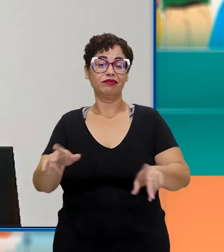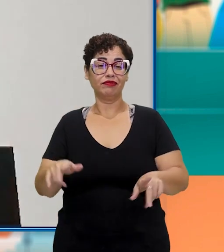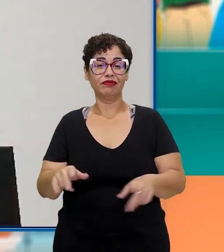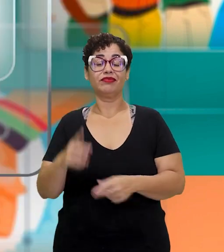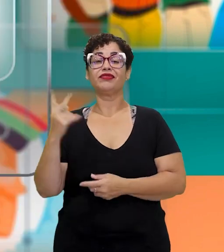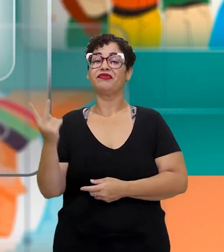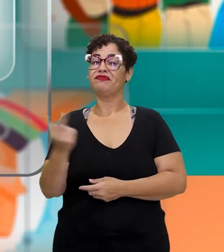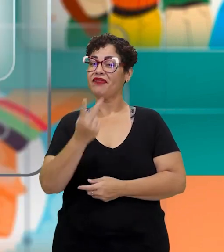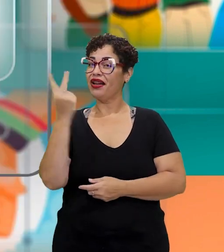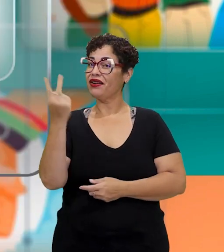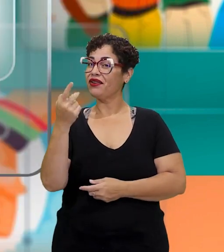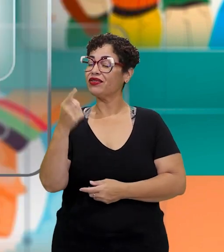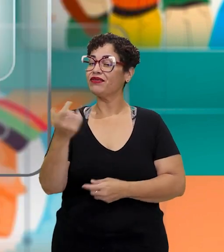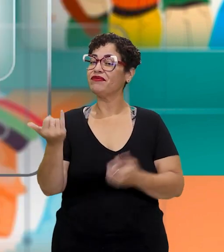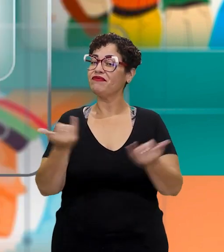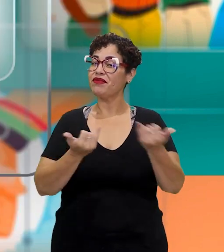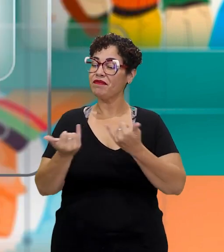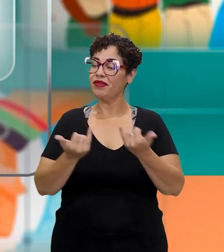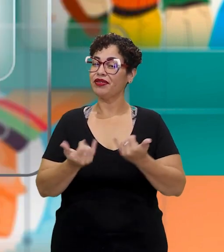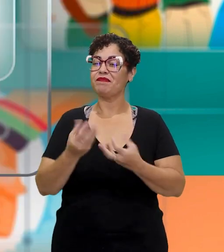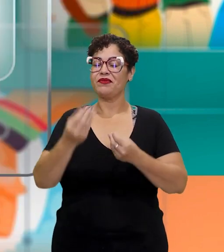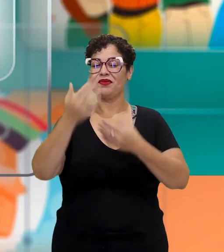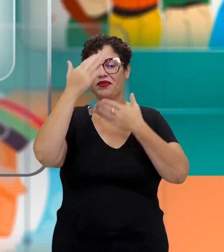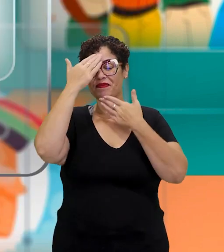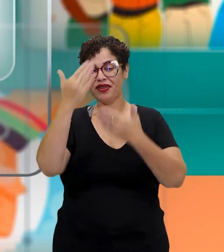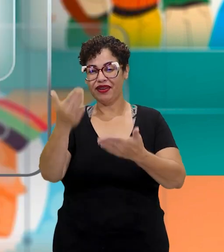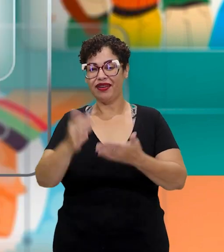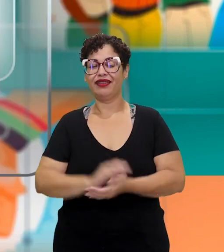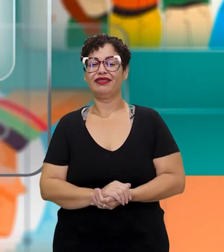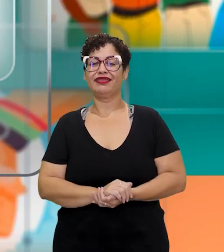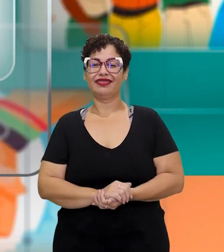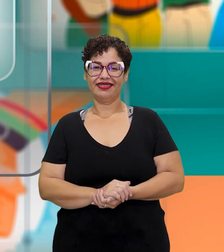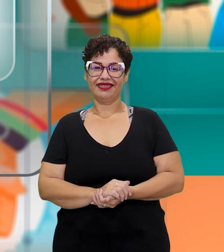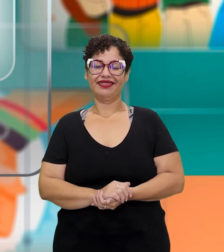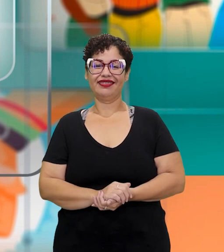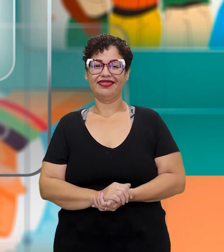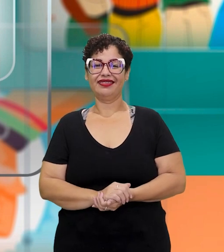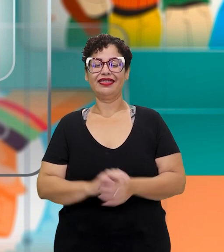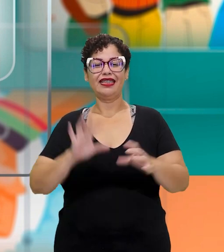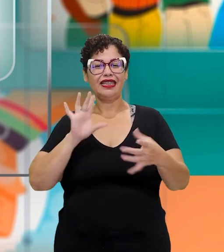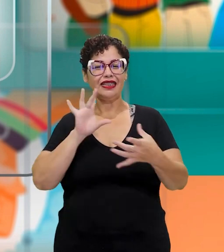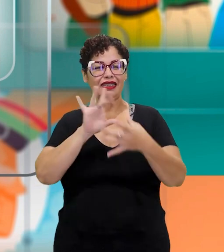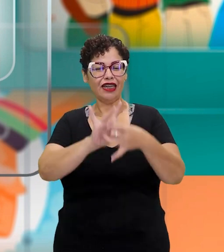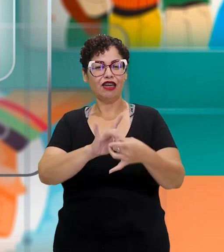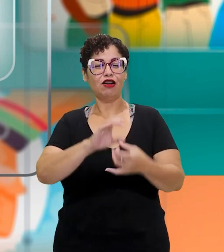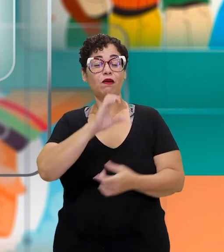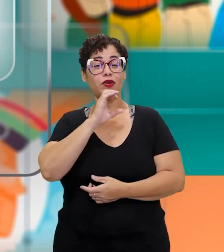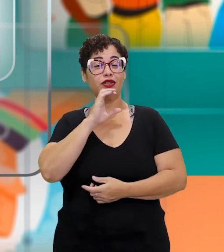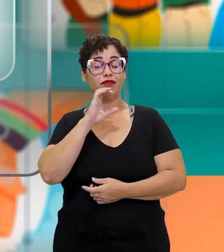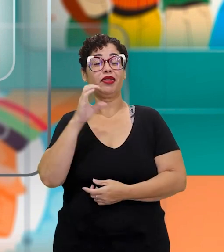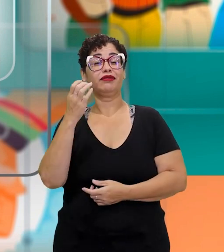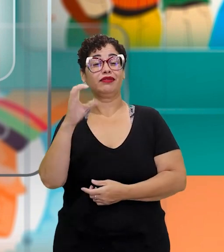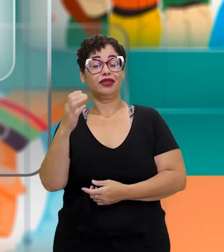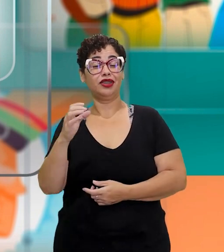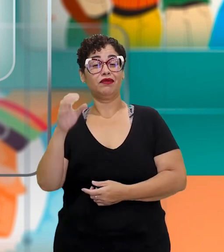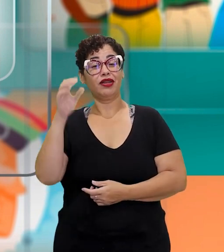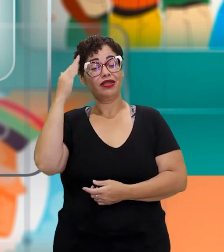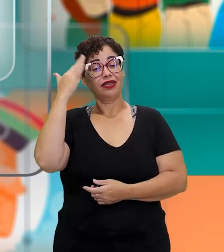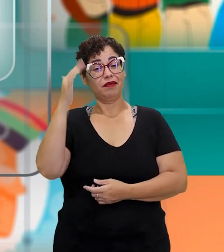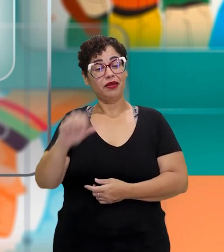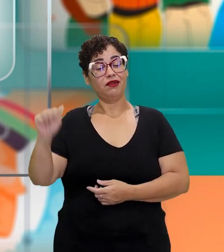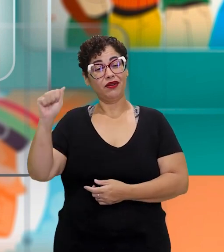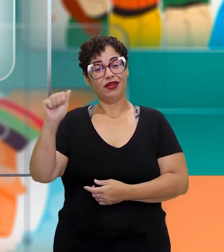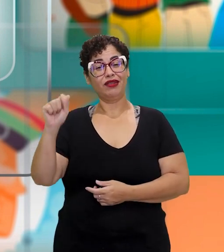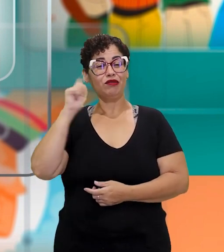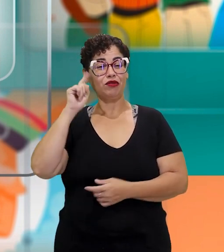tipo de pessoa. Valiosas informações, Fran. Nosso muito obrigada. Ao integrar o conhecimento científico